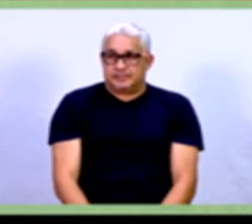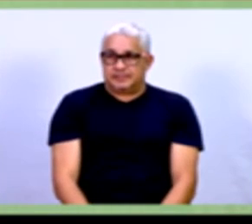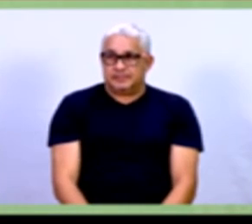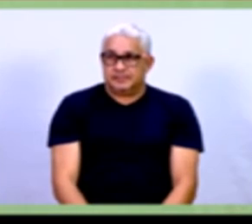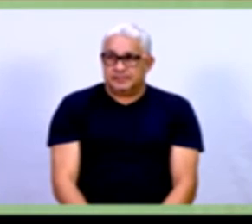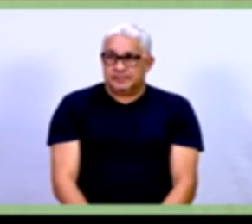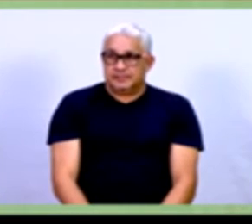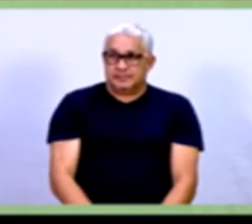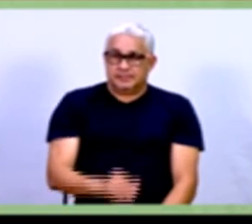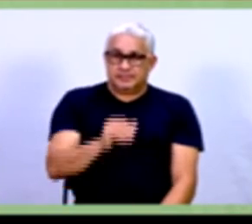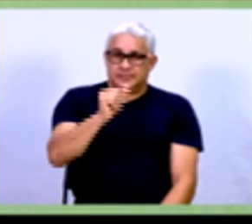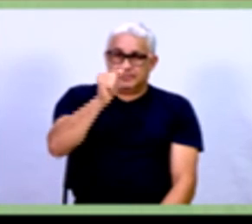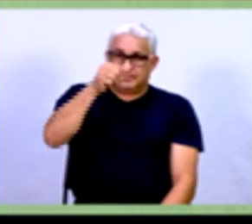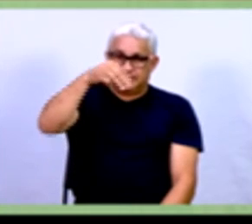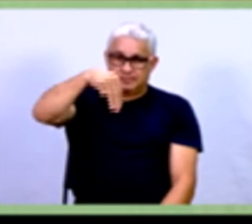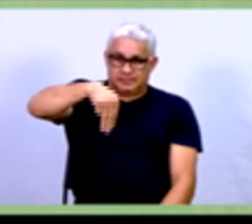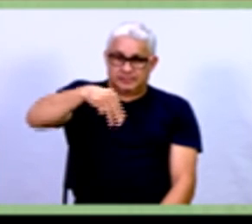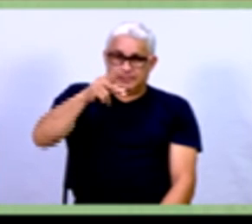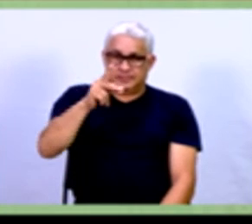amplitude total.